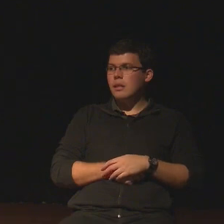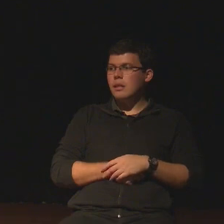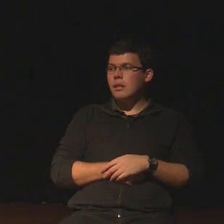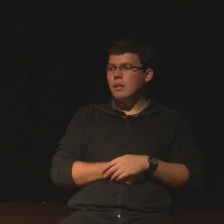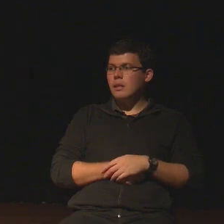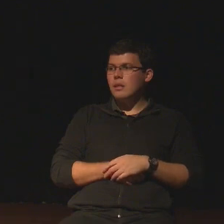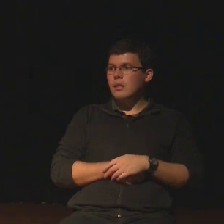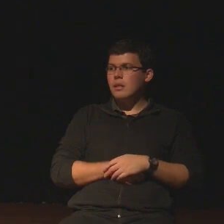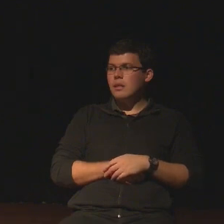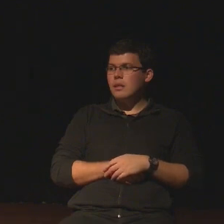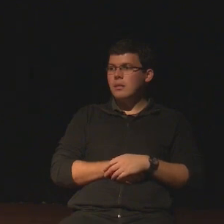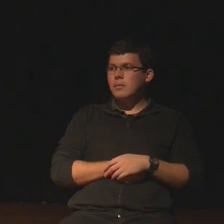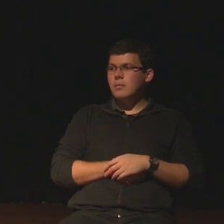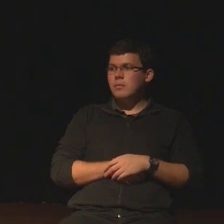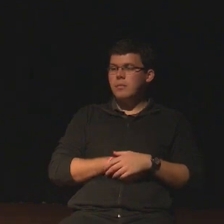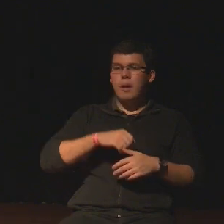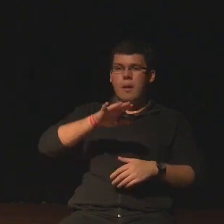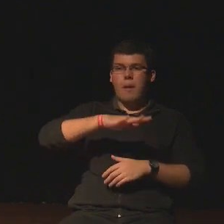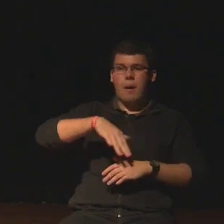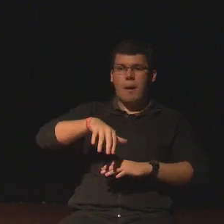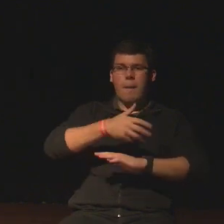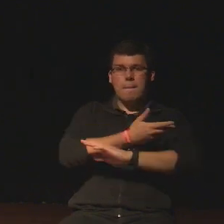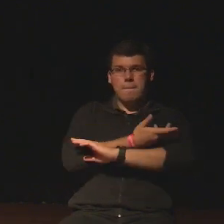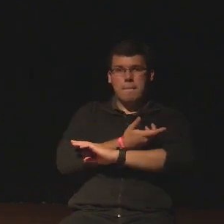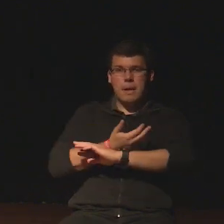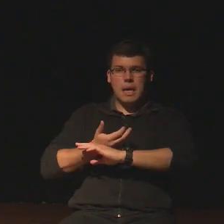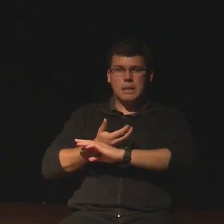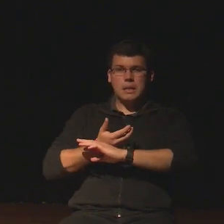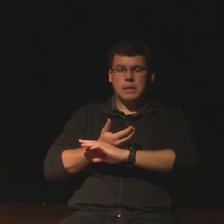É praça de retenção,